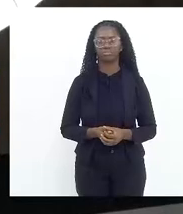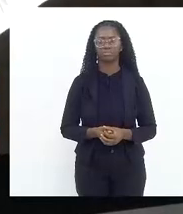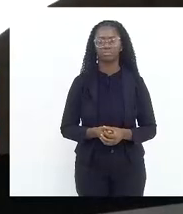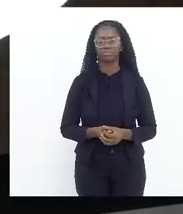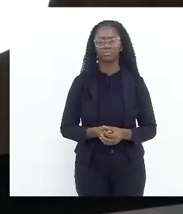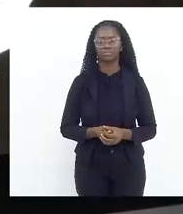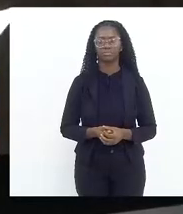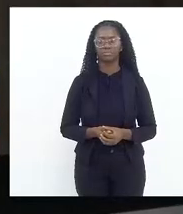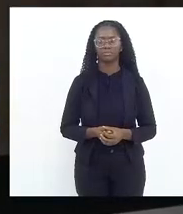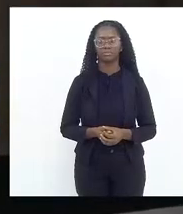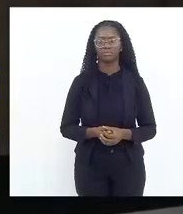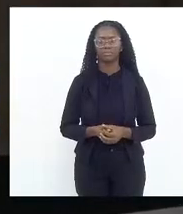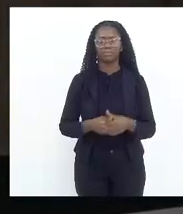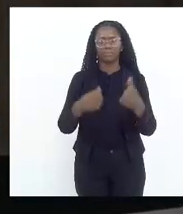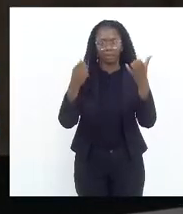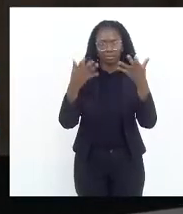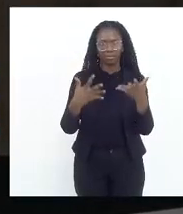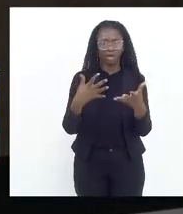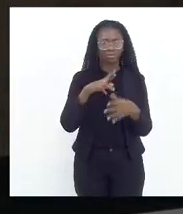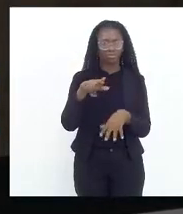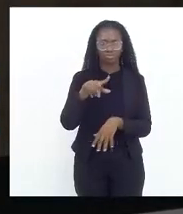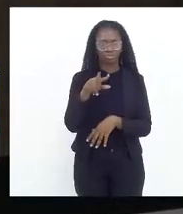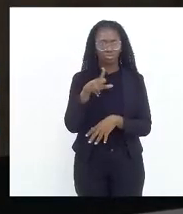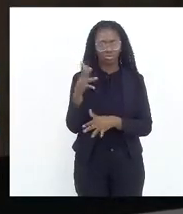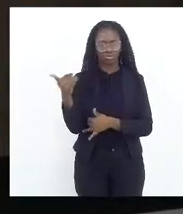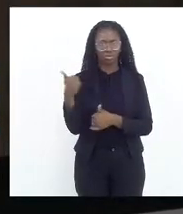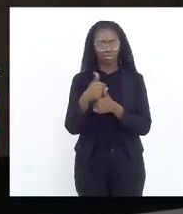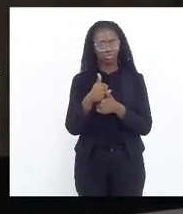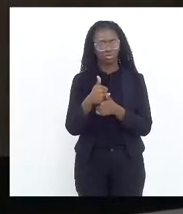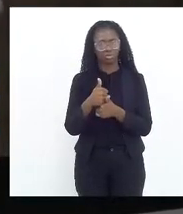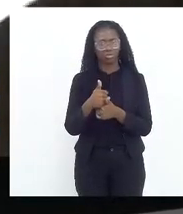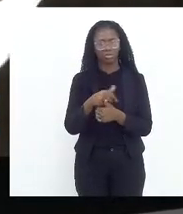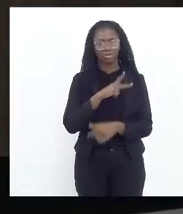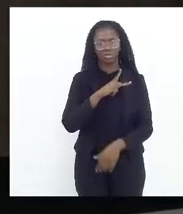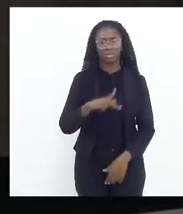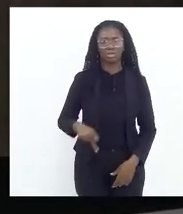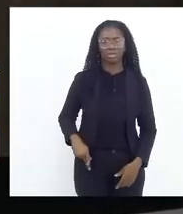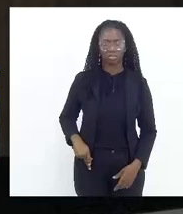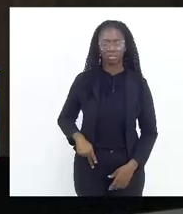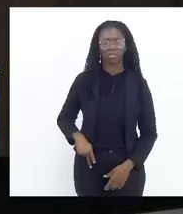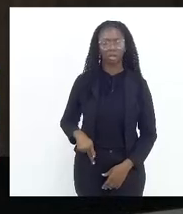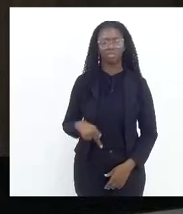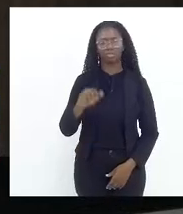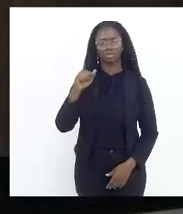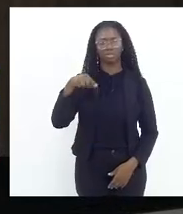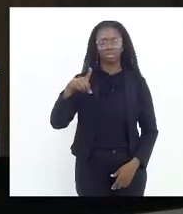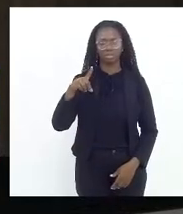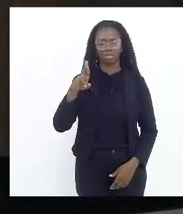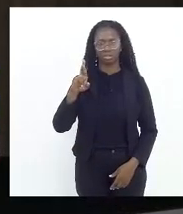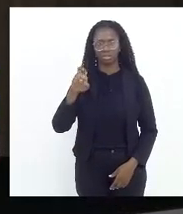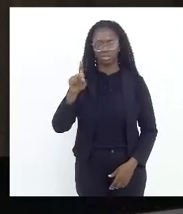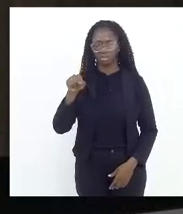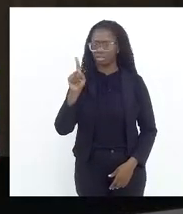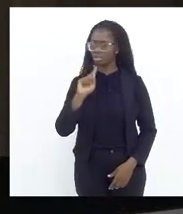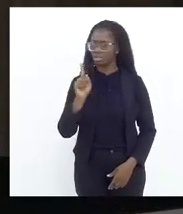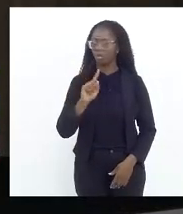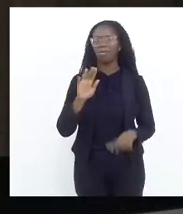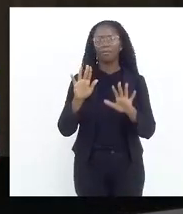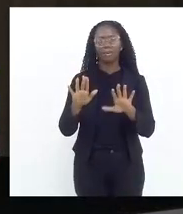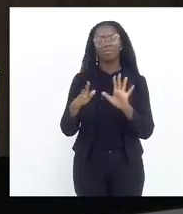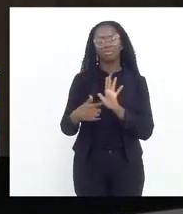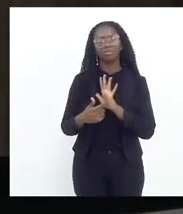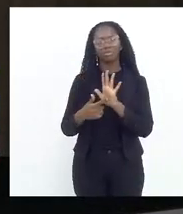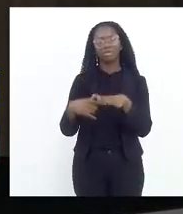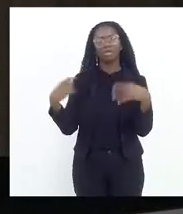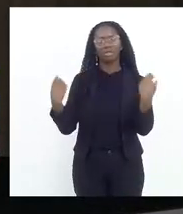obviamente, não em nome do presidente André Siciliano, que é o nosso líder e condutor aqui do processo legislativo, mas a